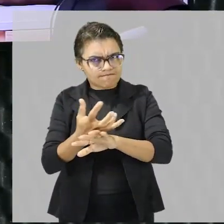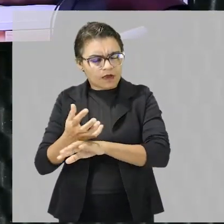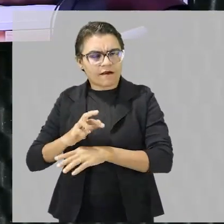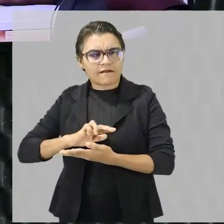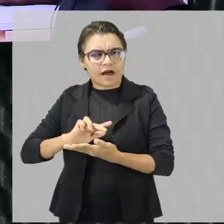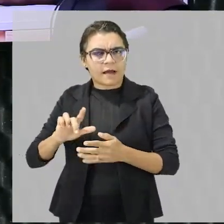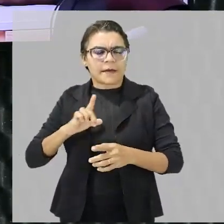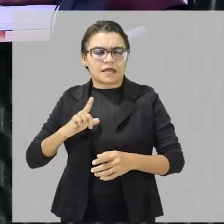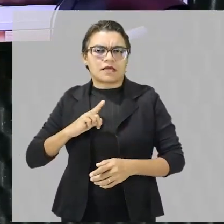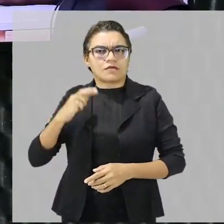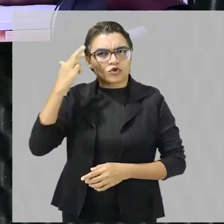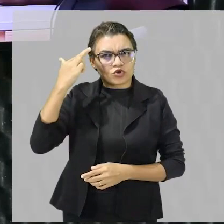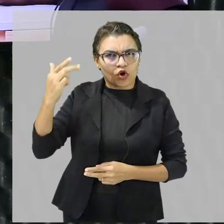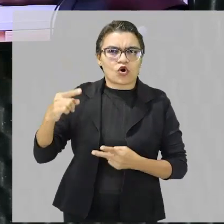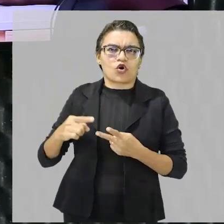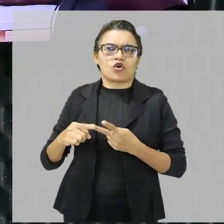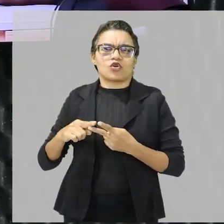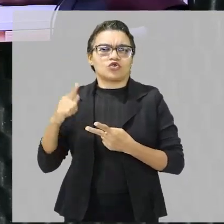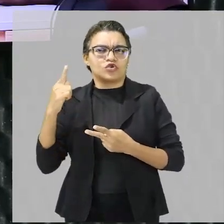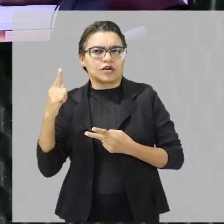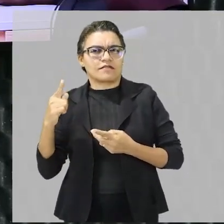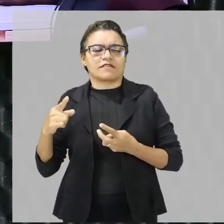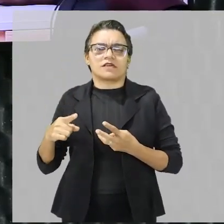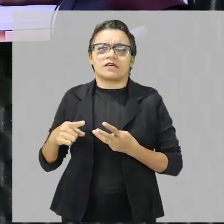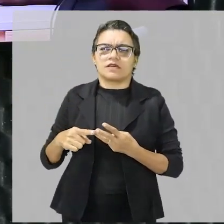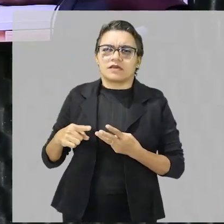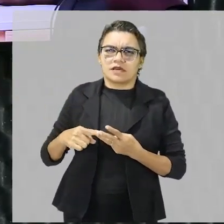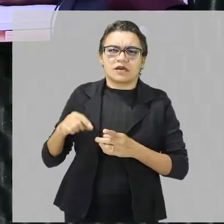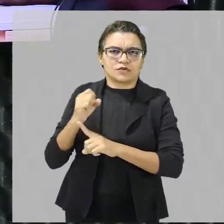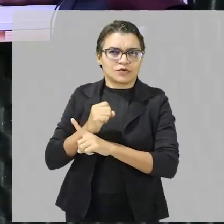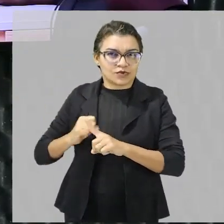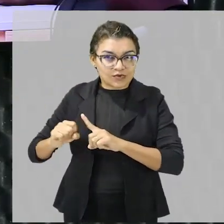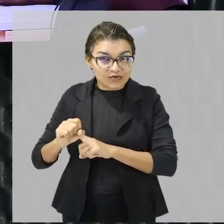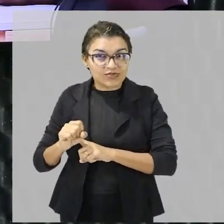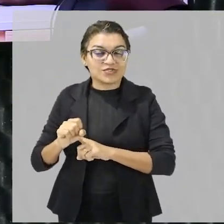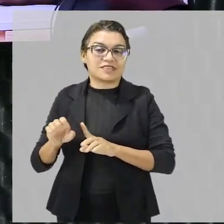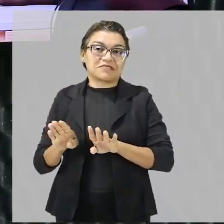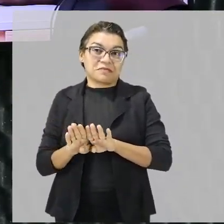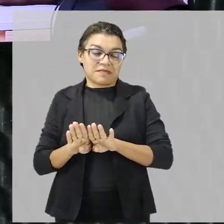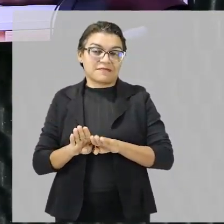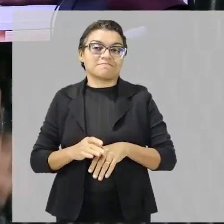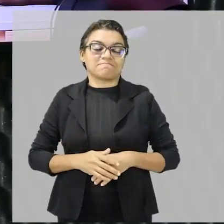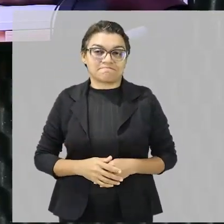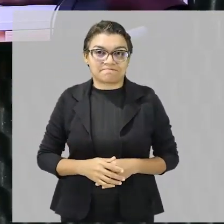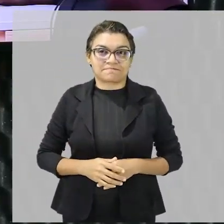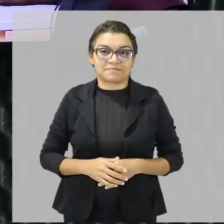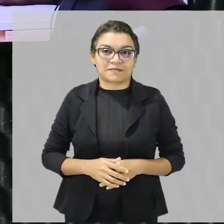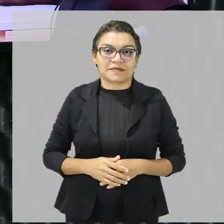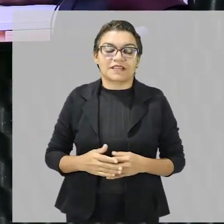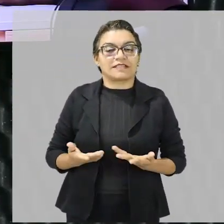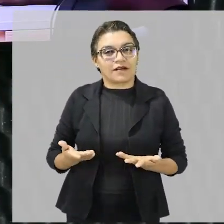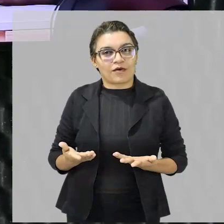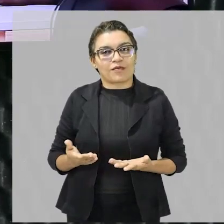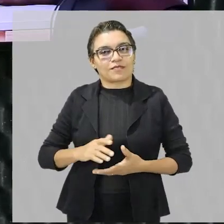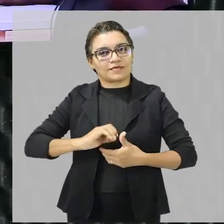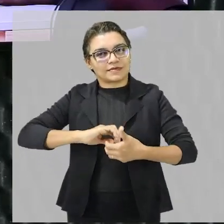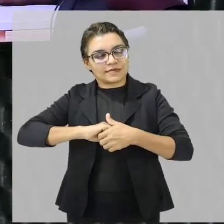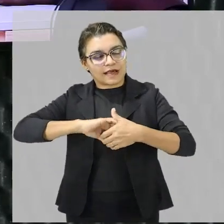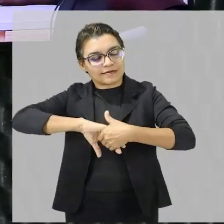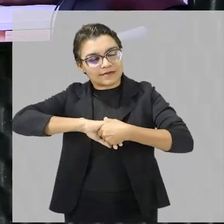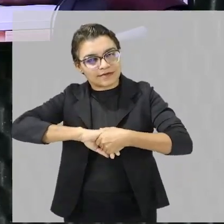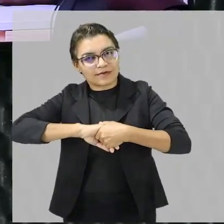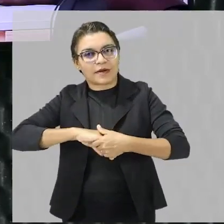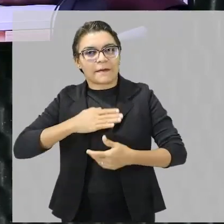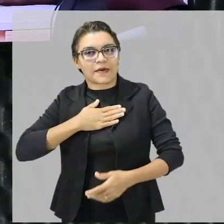para a história, para a geografia, ela vem aqui, claro, para a sociologia também. E aí eu quero saudar aqui todos os meus companheiros,